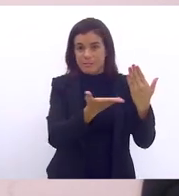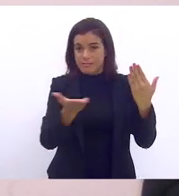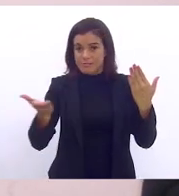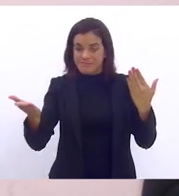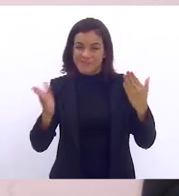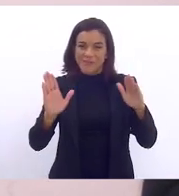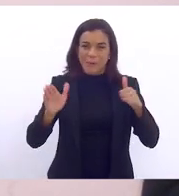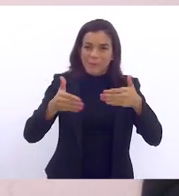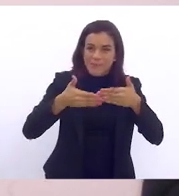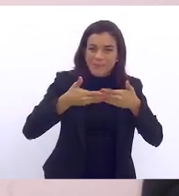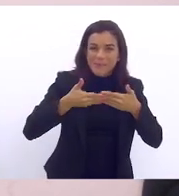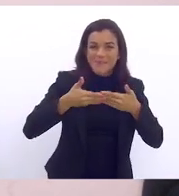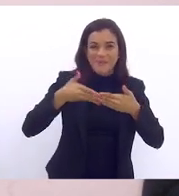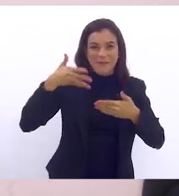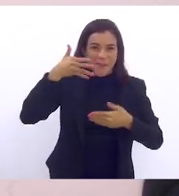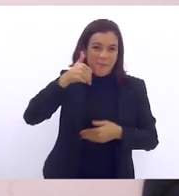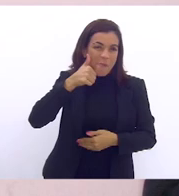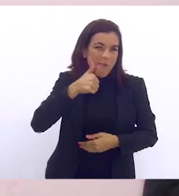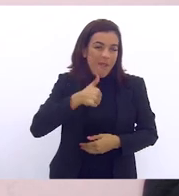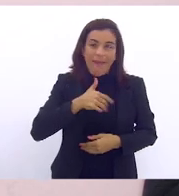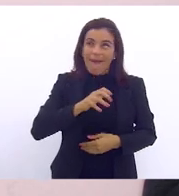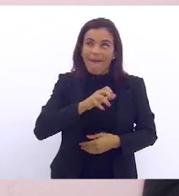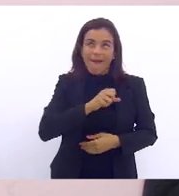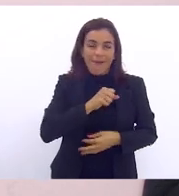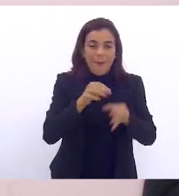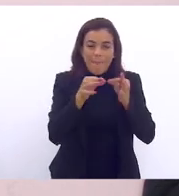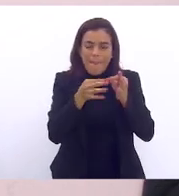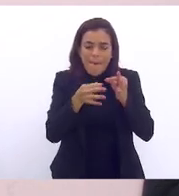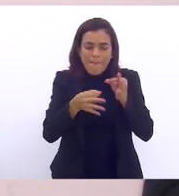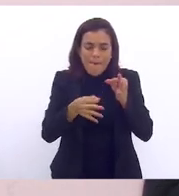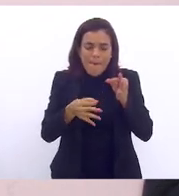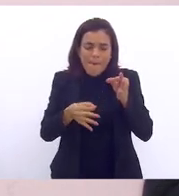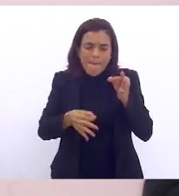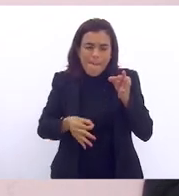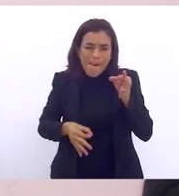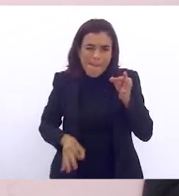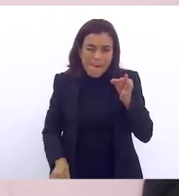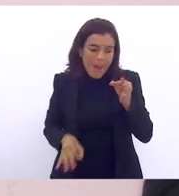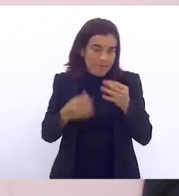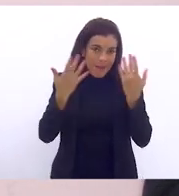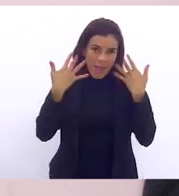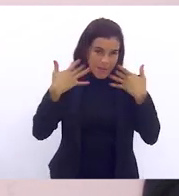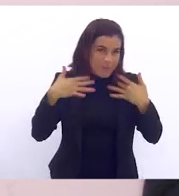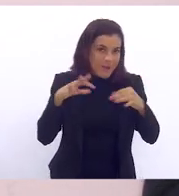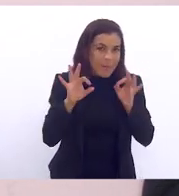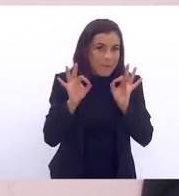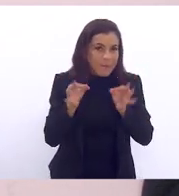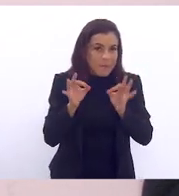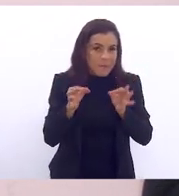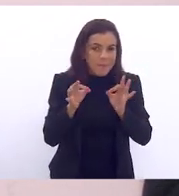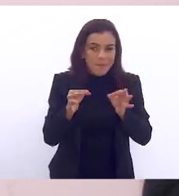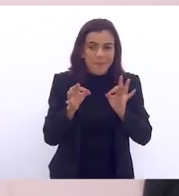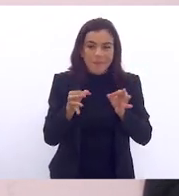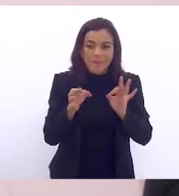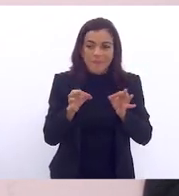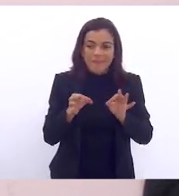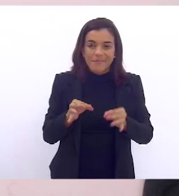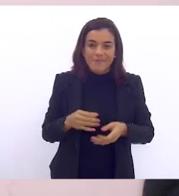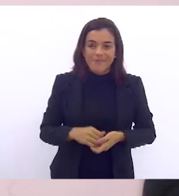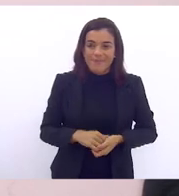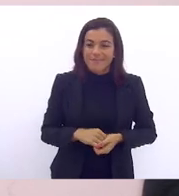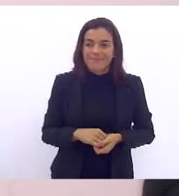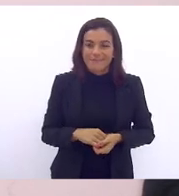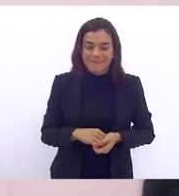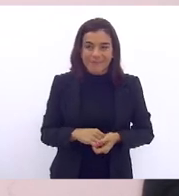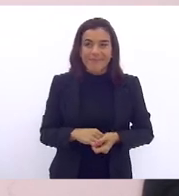encerrar aqui minha fala né Porque mulher gosta de falar a gente gosta de falar por natureza eh mas encerro aqui para